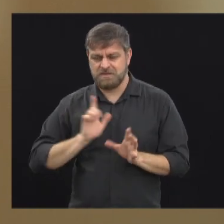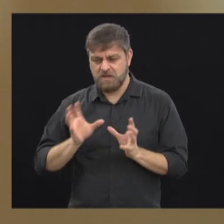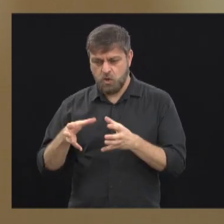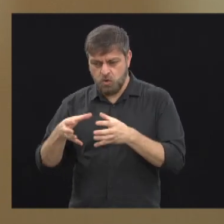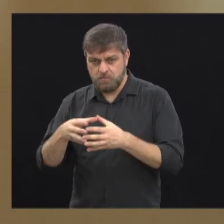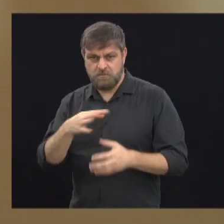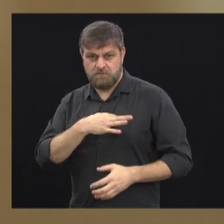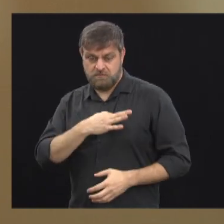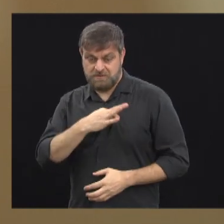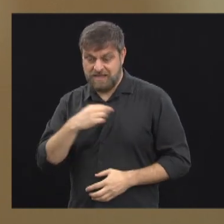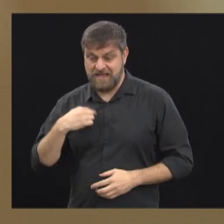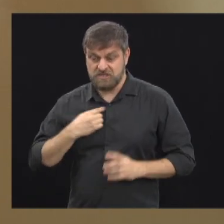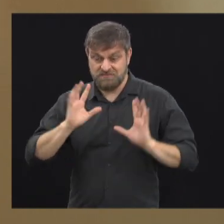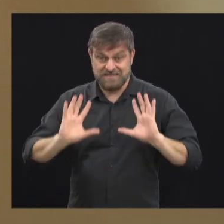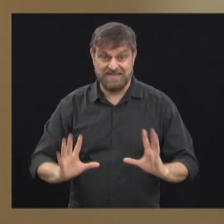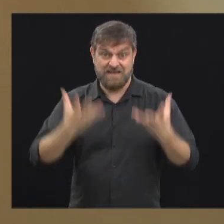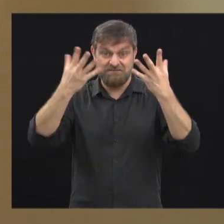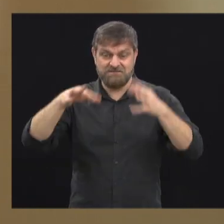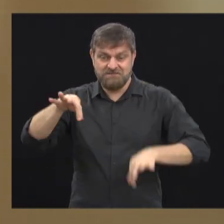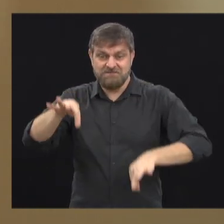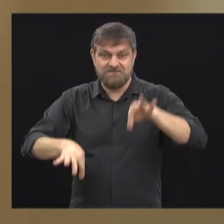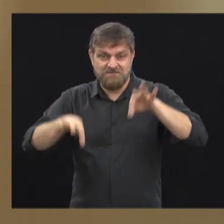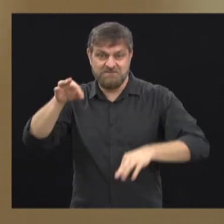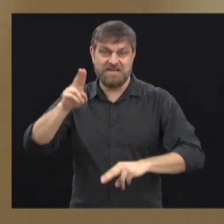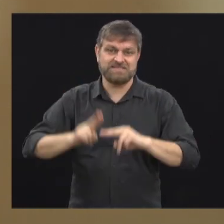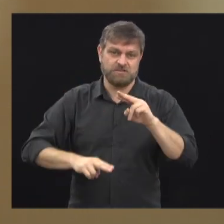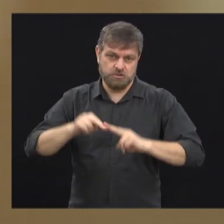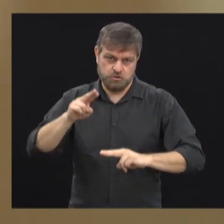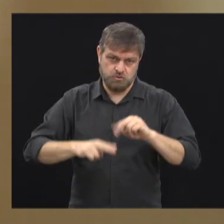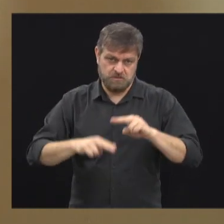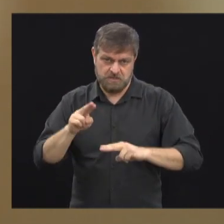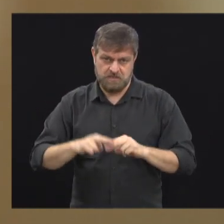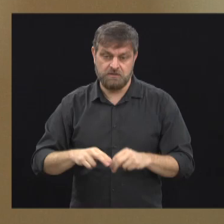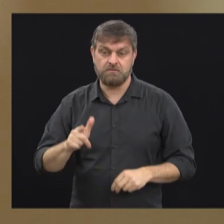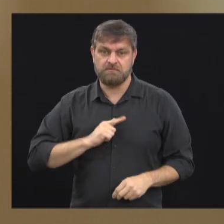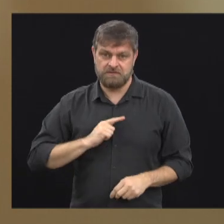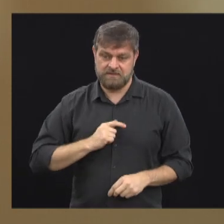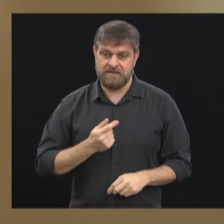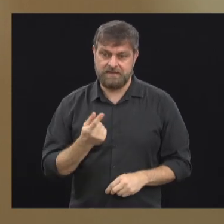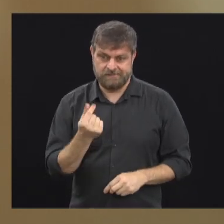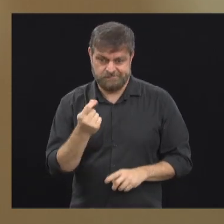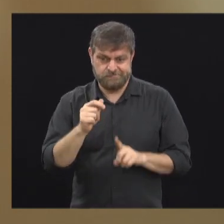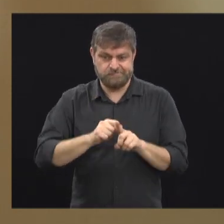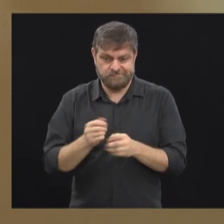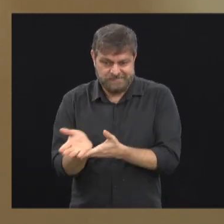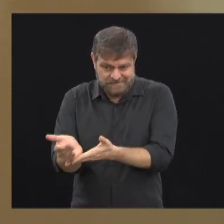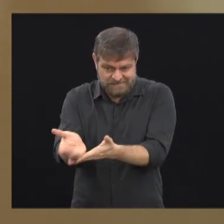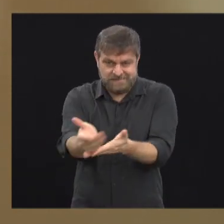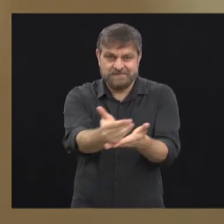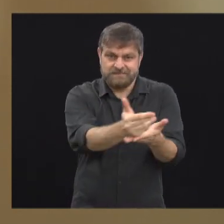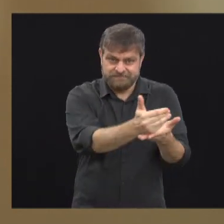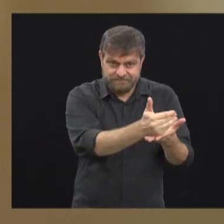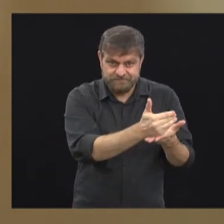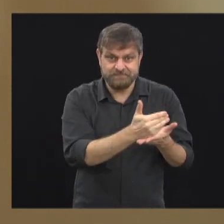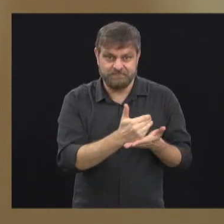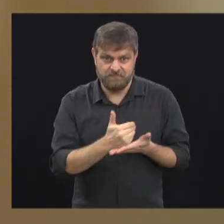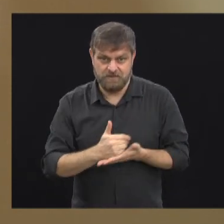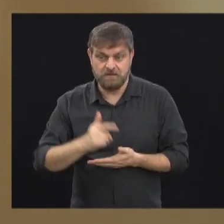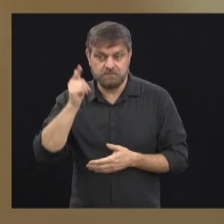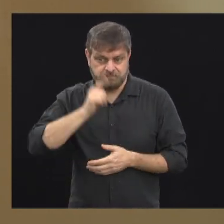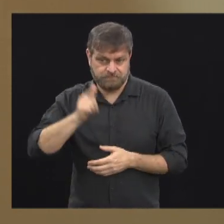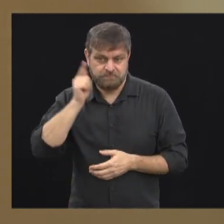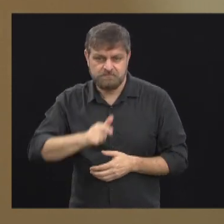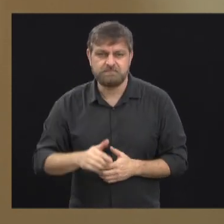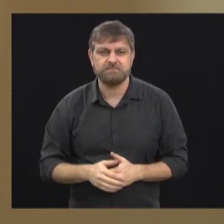voluntários porque nós fazemos festas juninas, né? O mês de junho e julho são meses que nós temos chance de